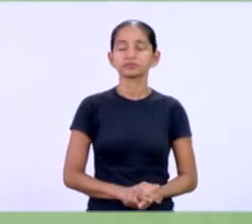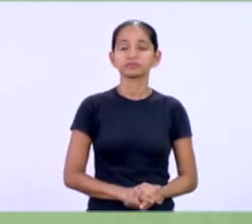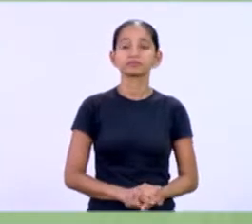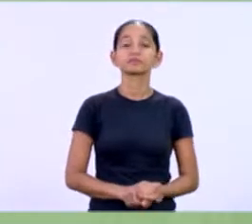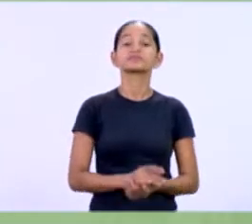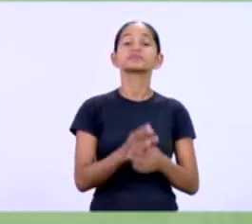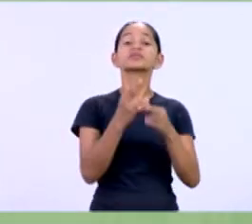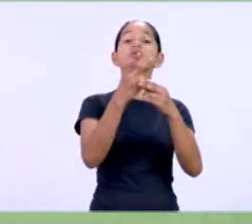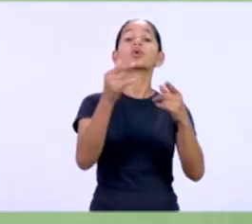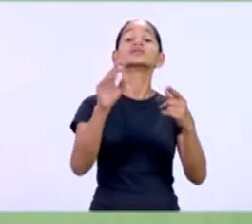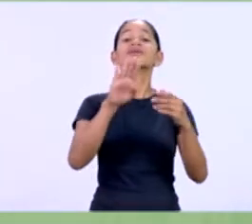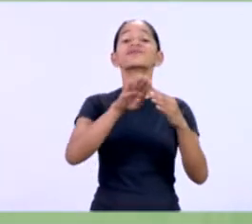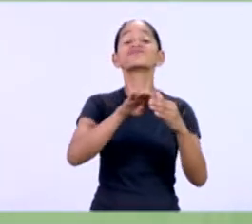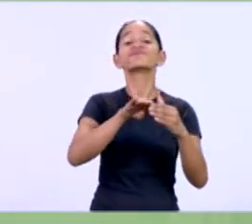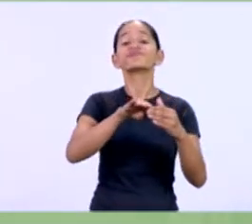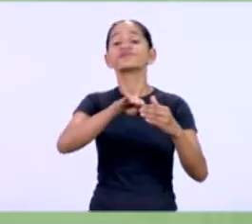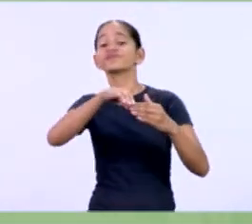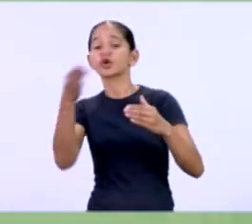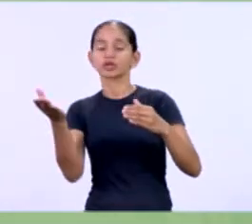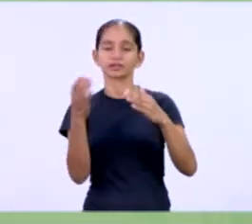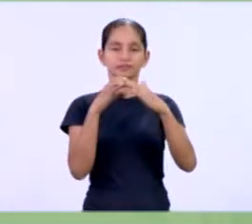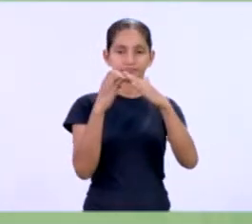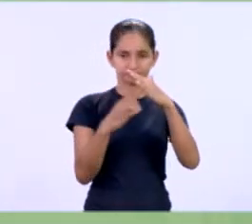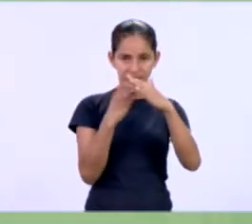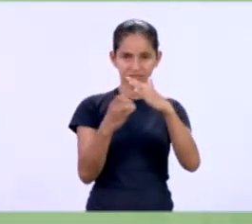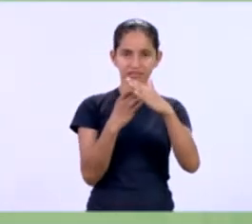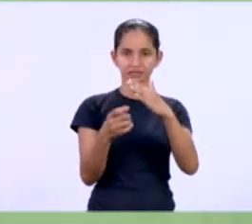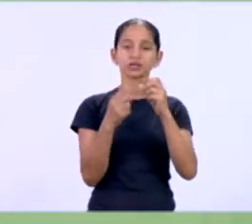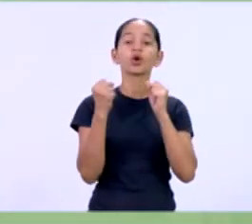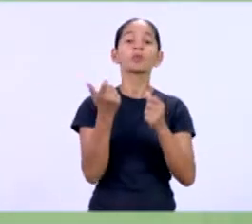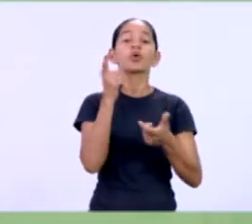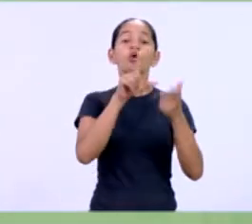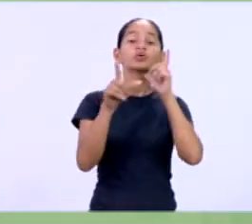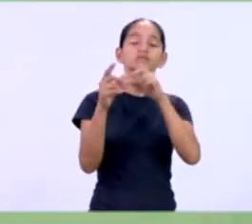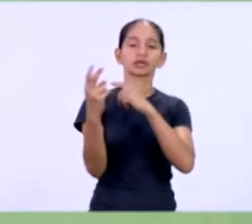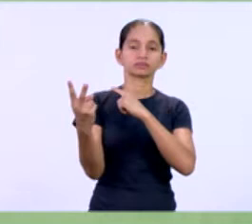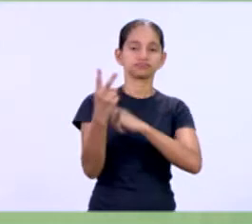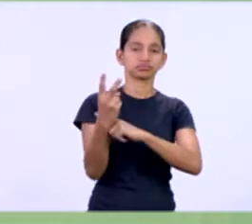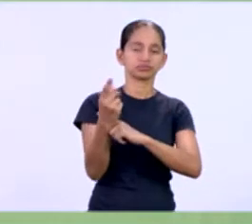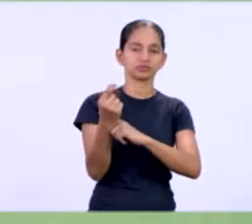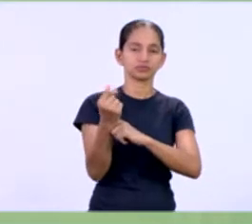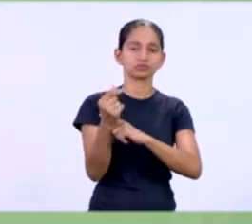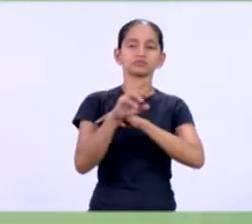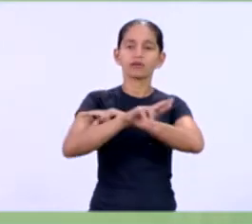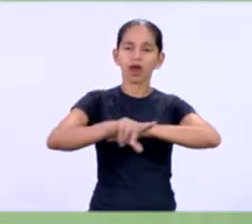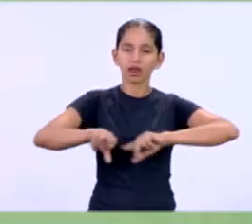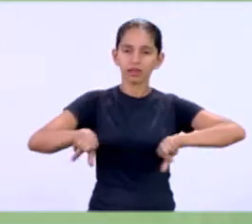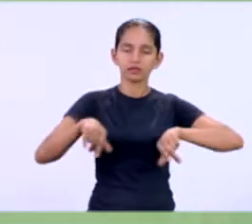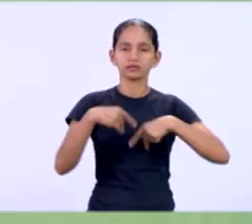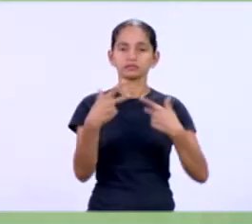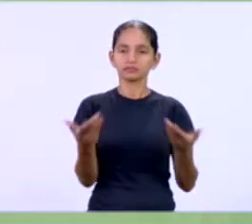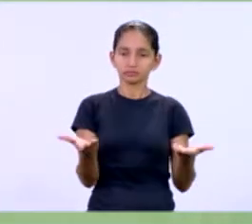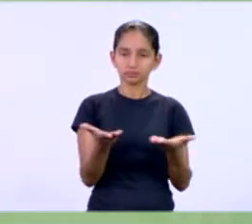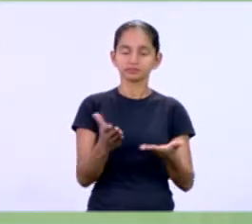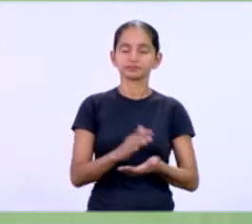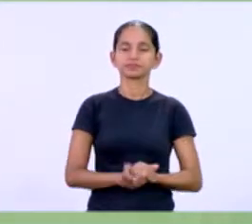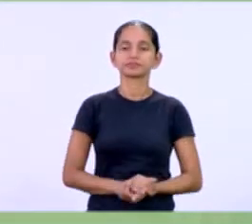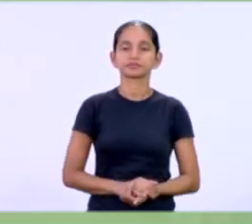Fontes externas de financiamento. Vimos as internas, agora vamos passar um pouquinho para as fontes externas.